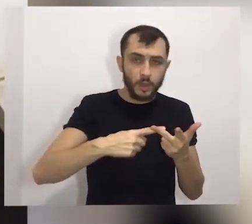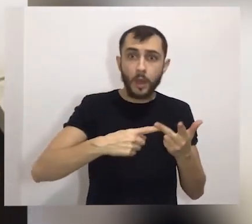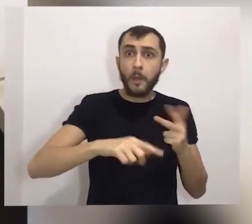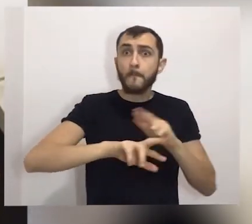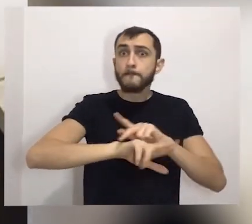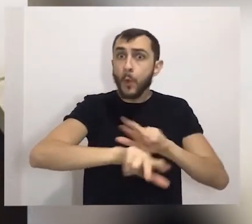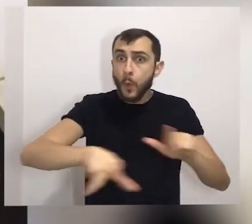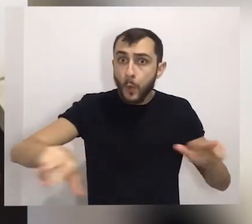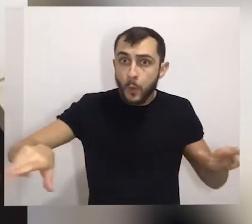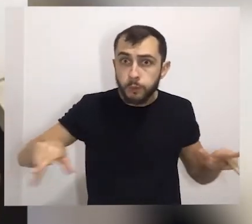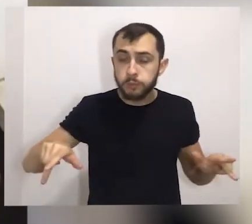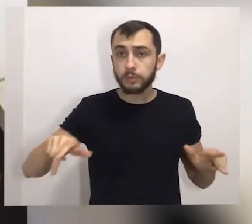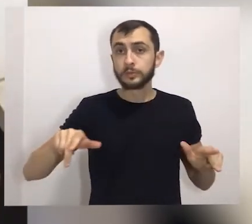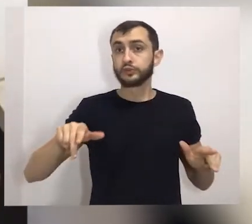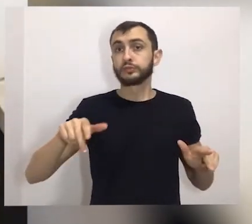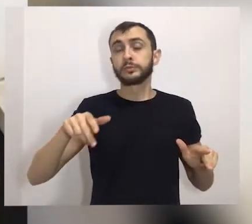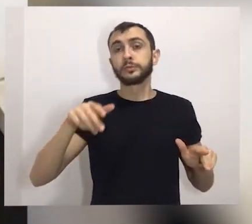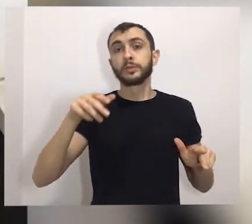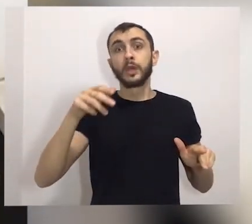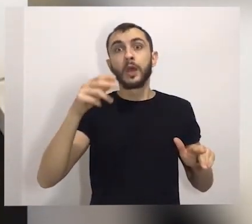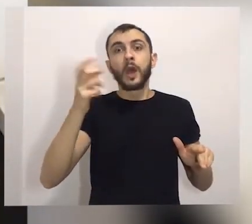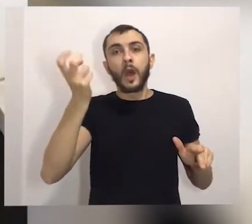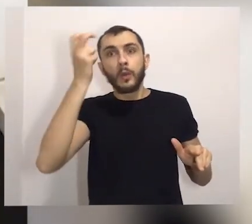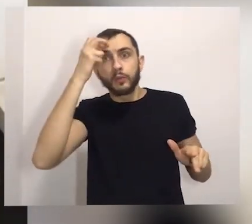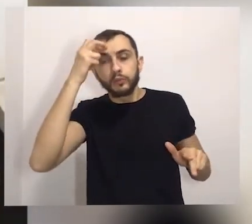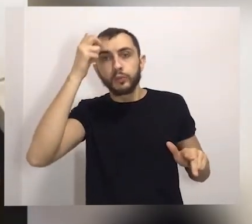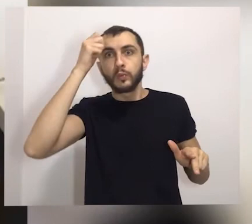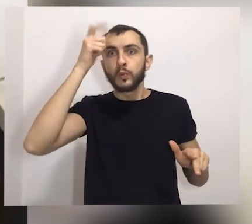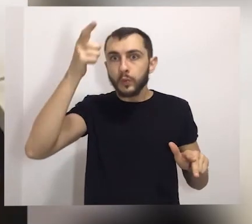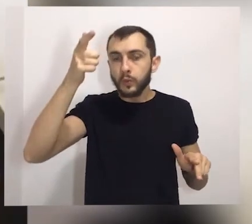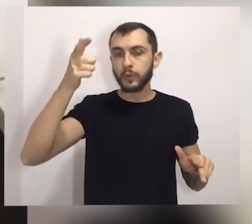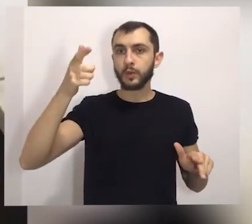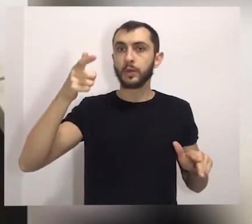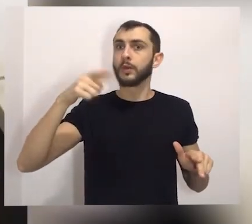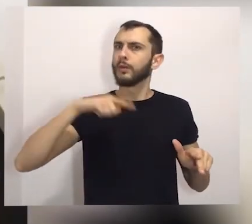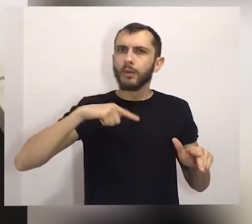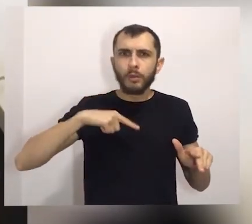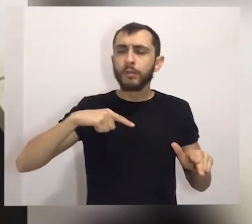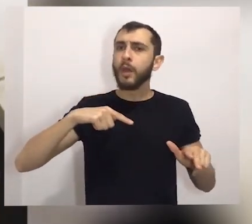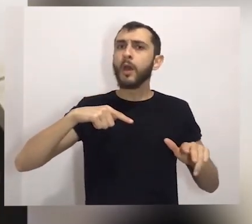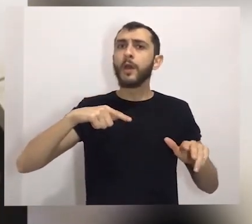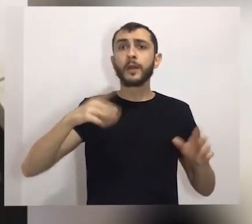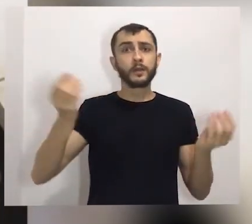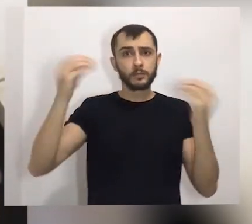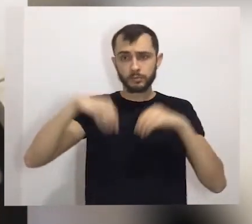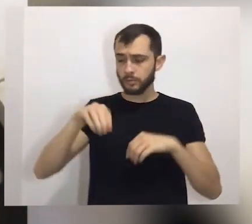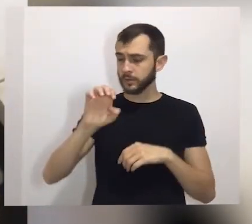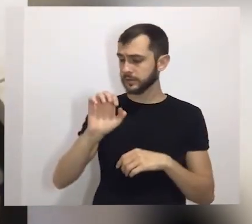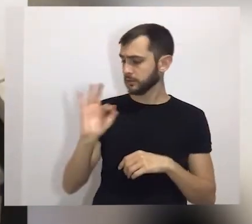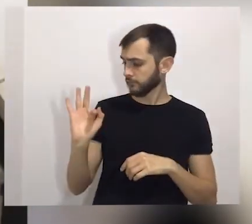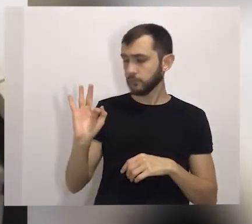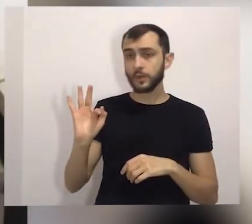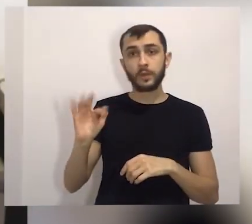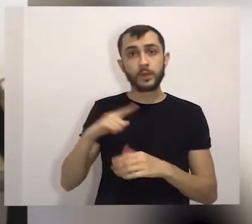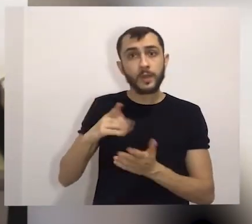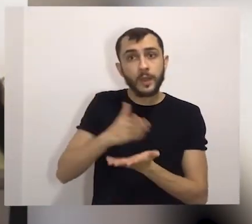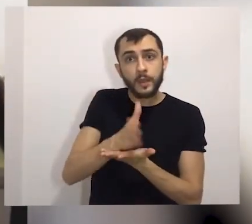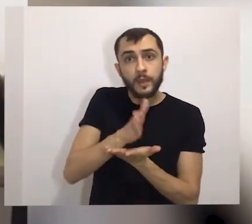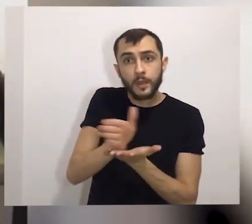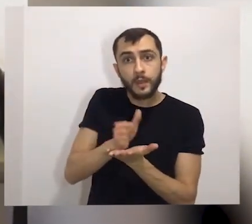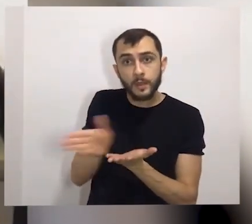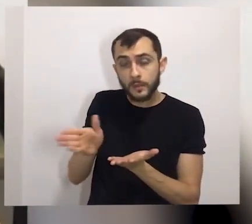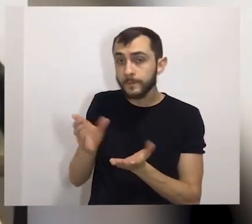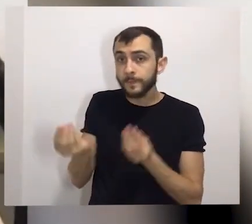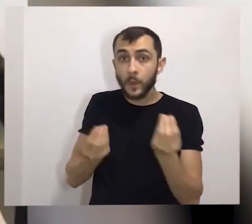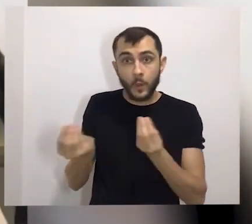o conceito de interculturalidade, conceito este que se desdobra no ensino fundamental,